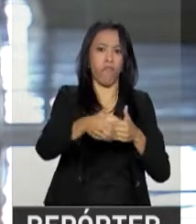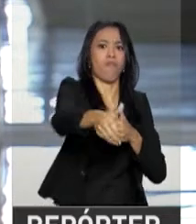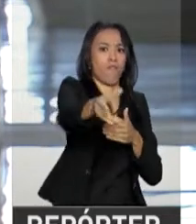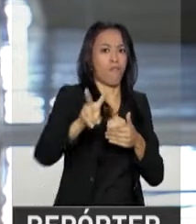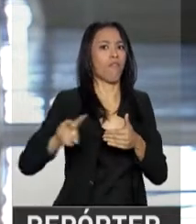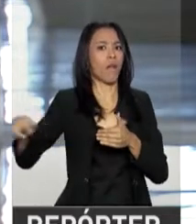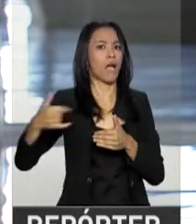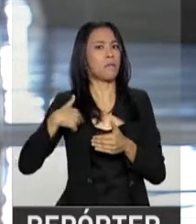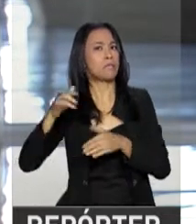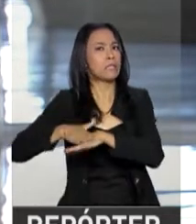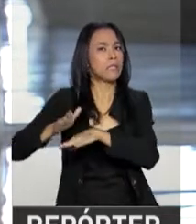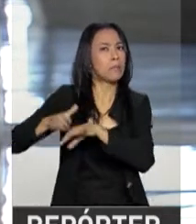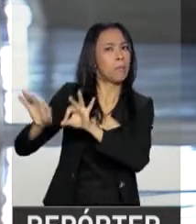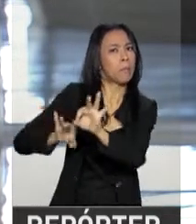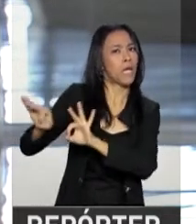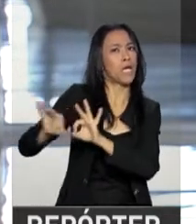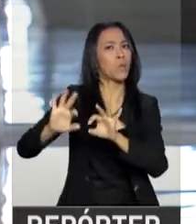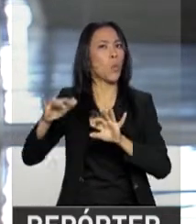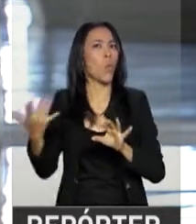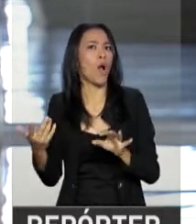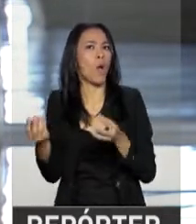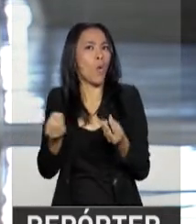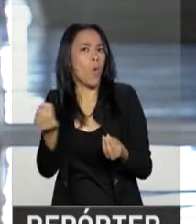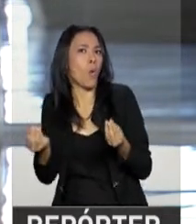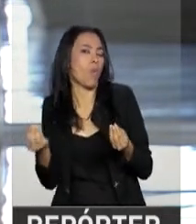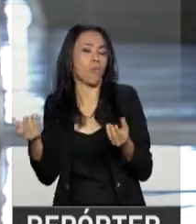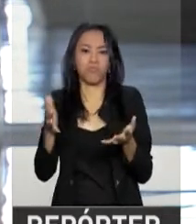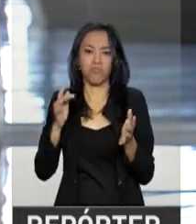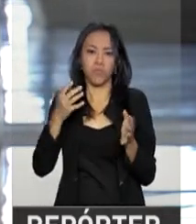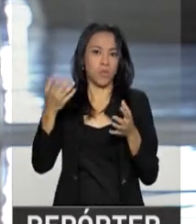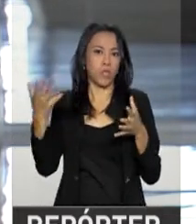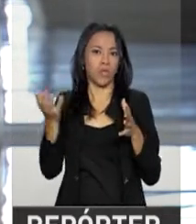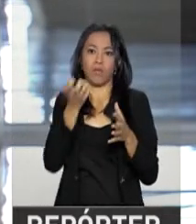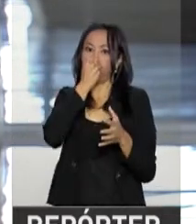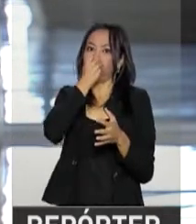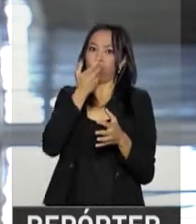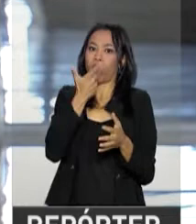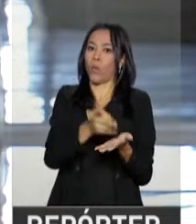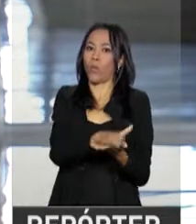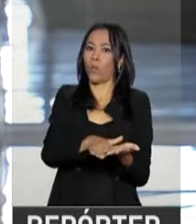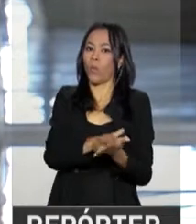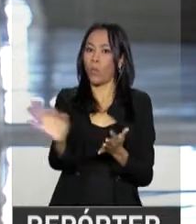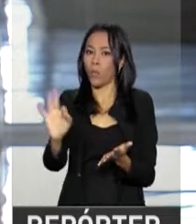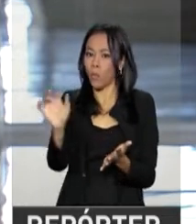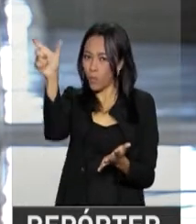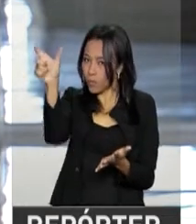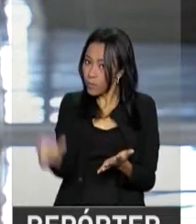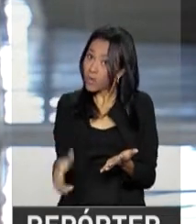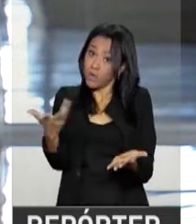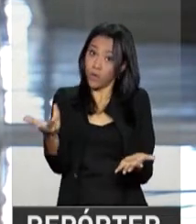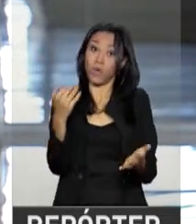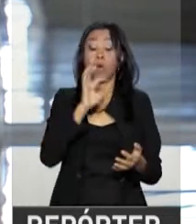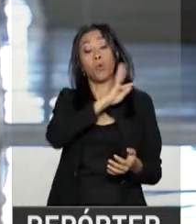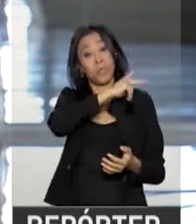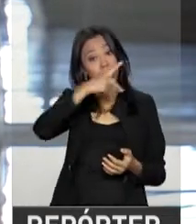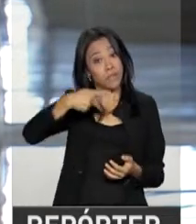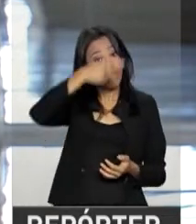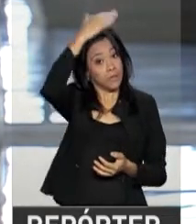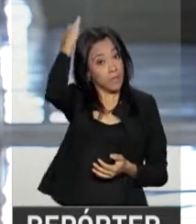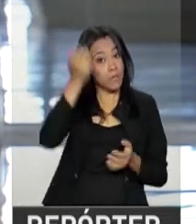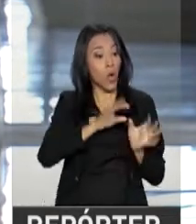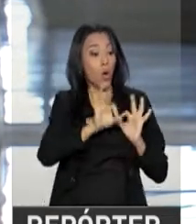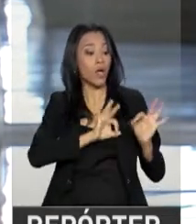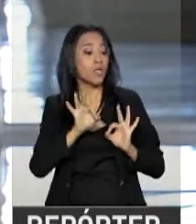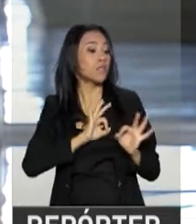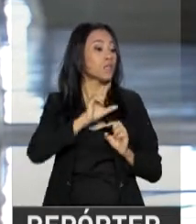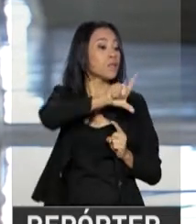quais são seus planos, em qual cargo ele deve concorrer. Enquanto isso, o presidente se organiza em relação à nova equipe